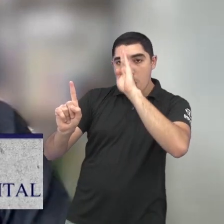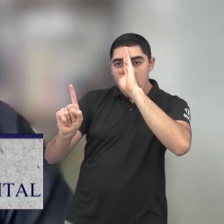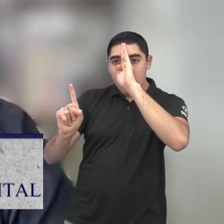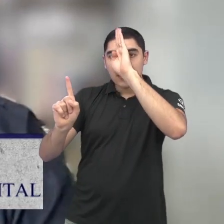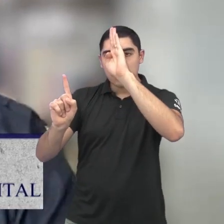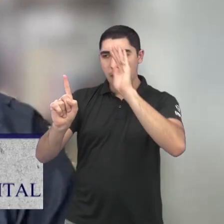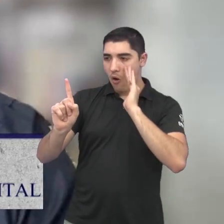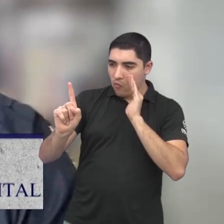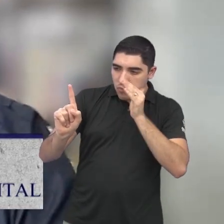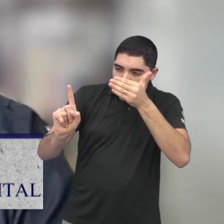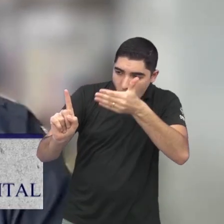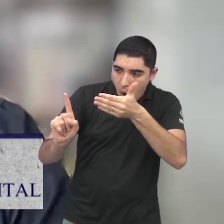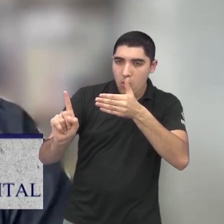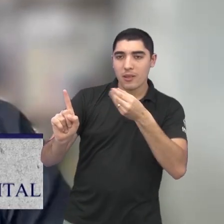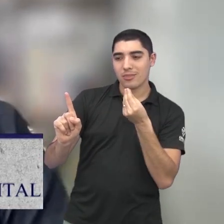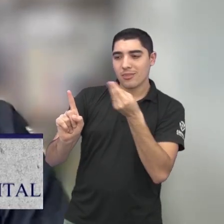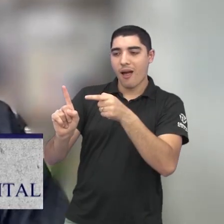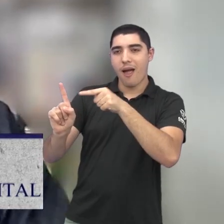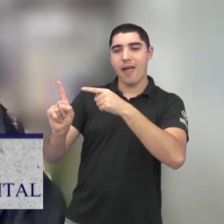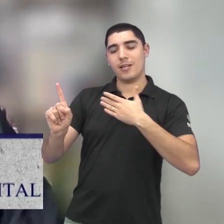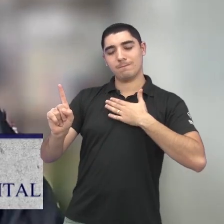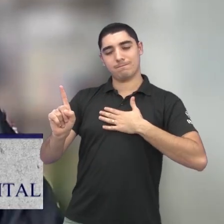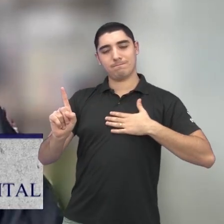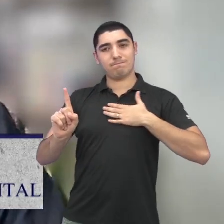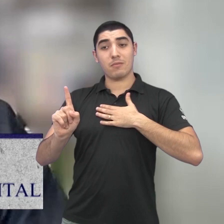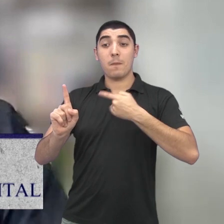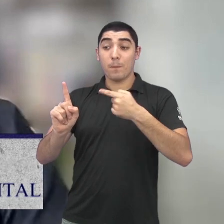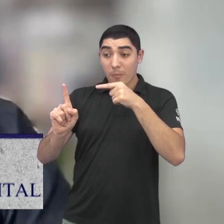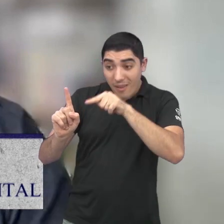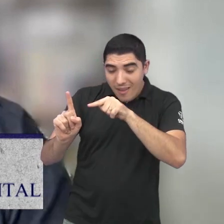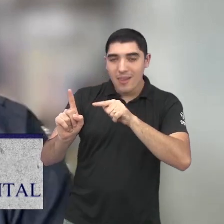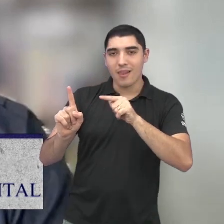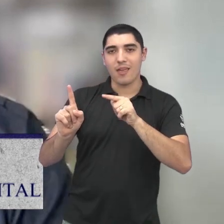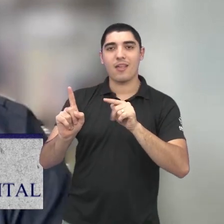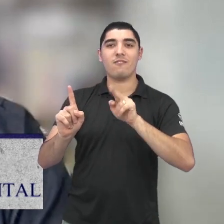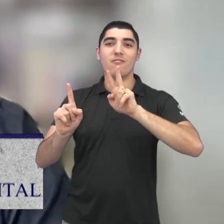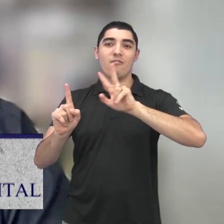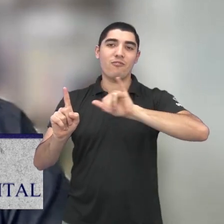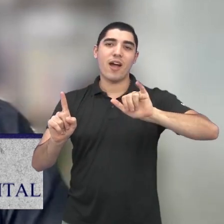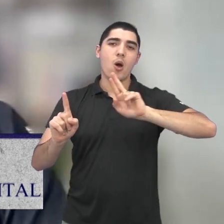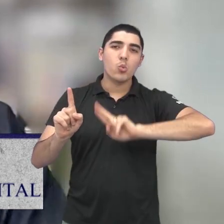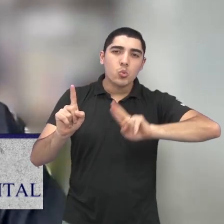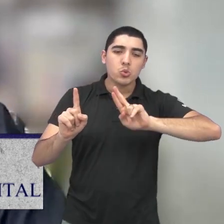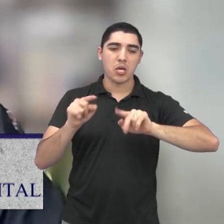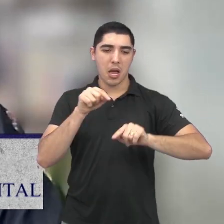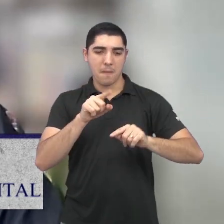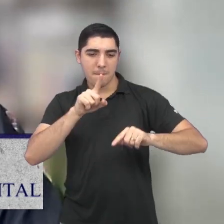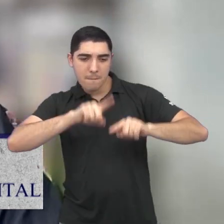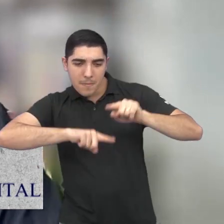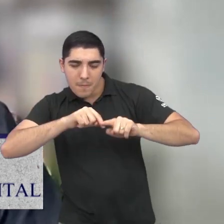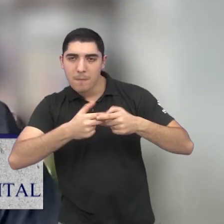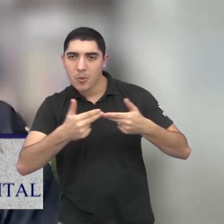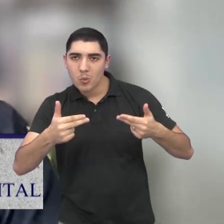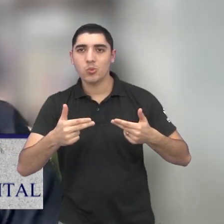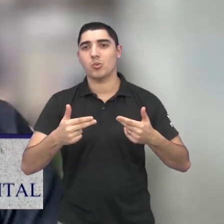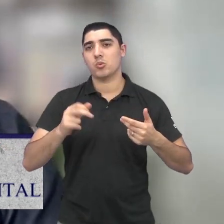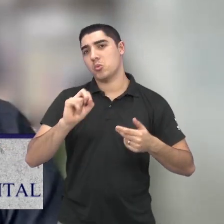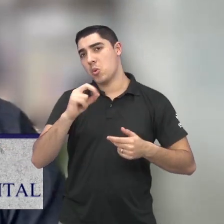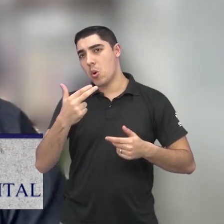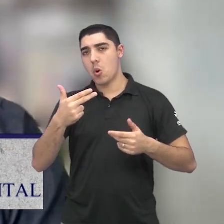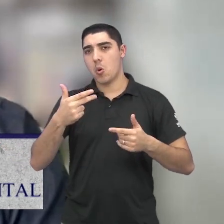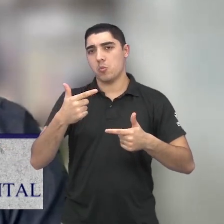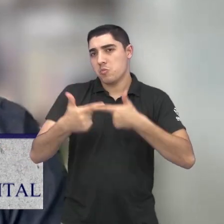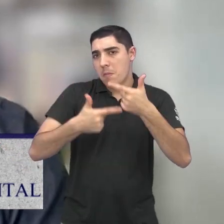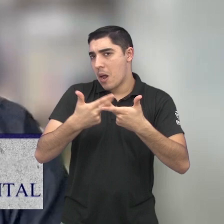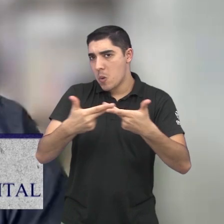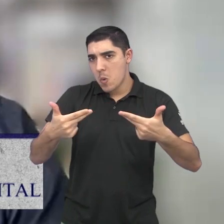sempre buscando a satisfação do usuário na utilização de um produto, na utilização de um serviço.